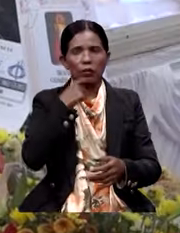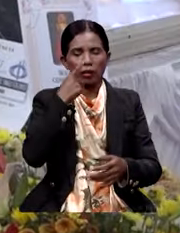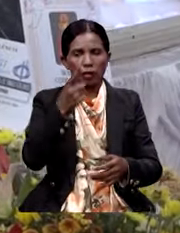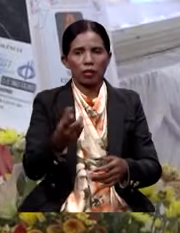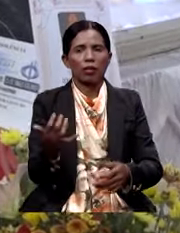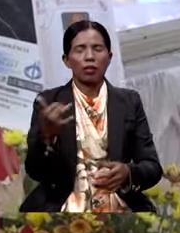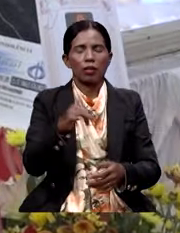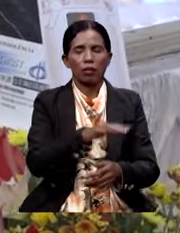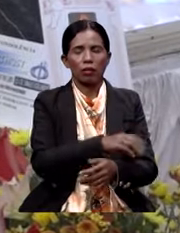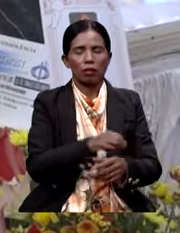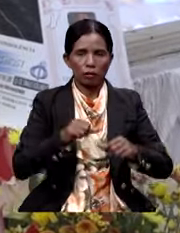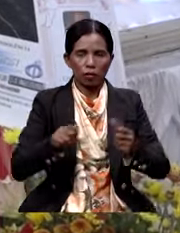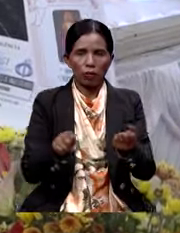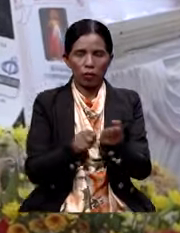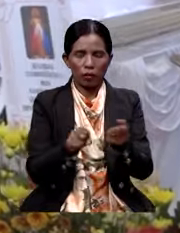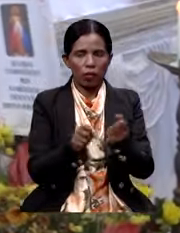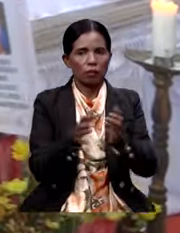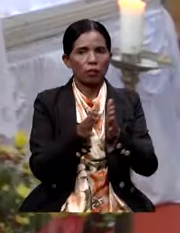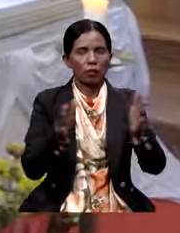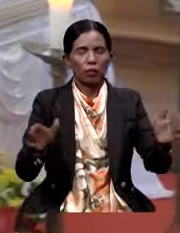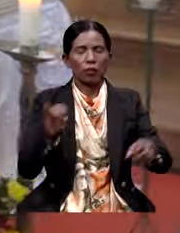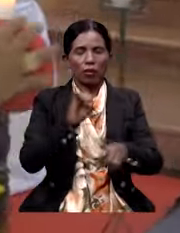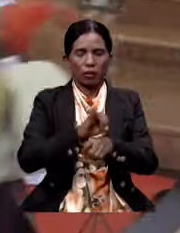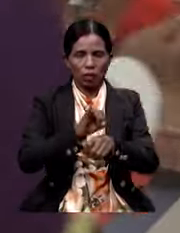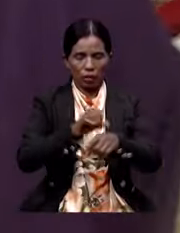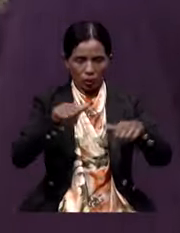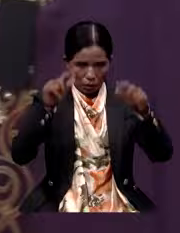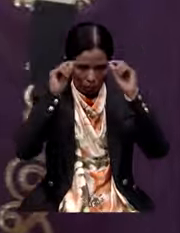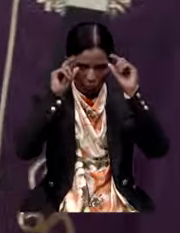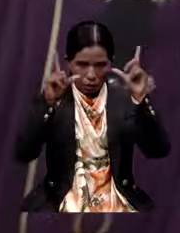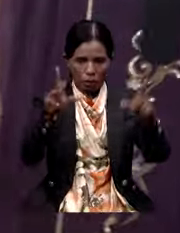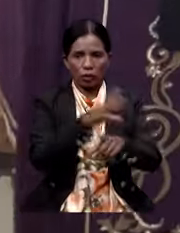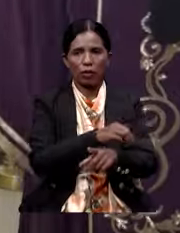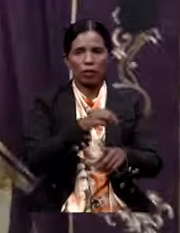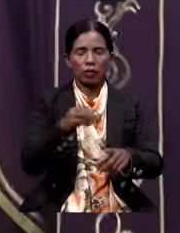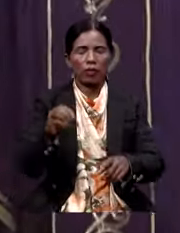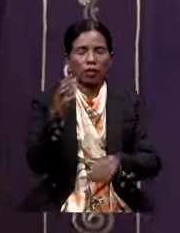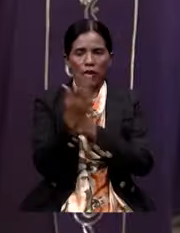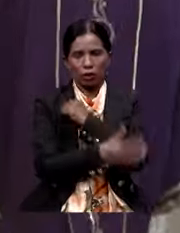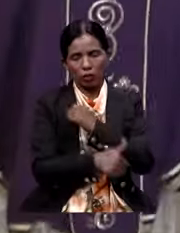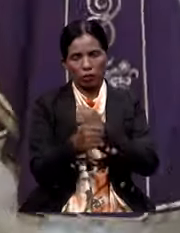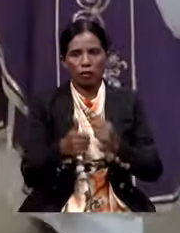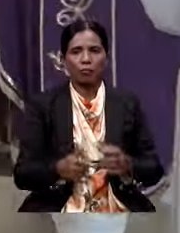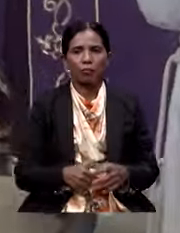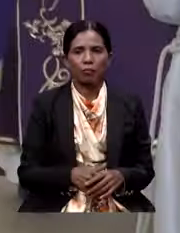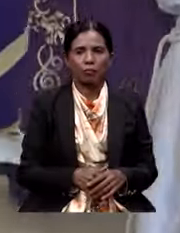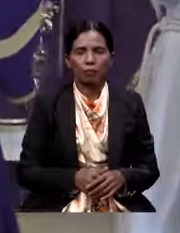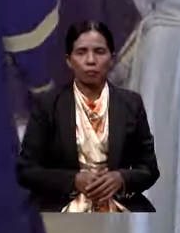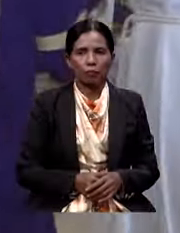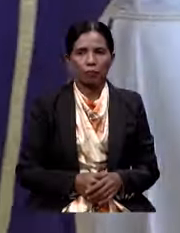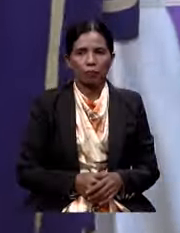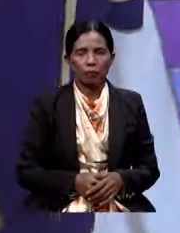durante ne matibian contribui makas ona ba uma creda ia Timor-Leste, nune mos ia Railior.